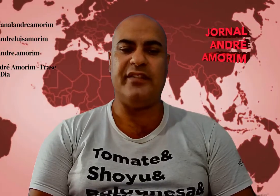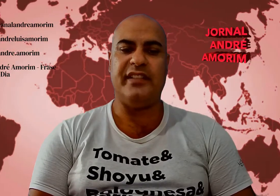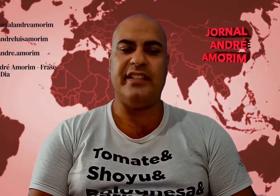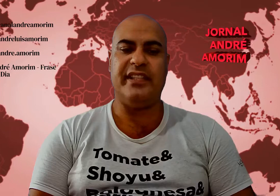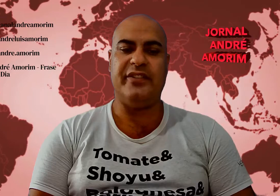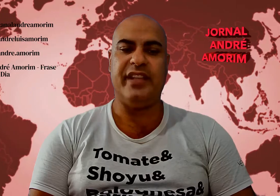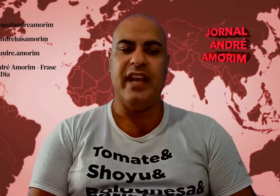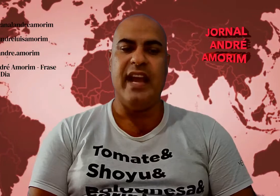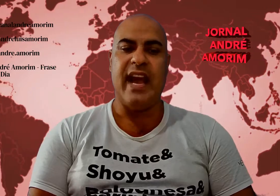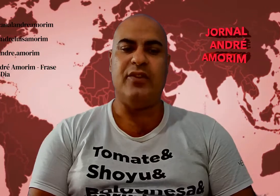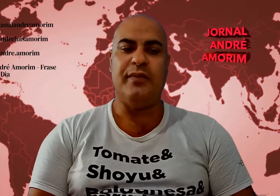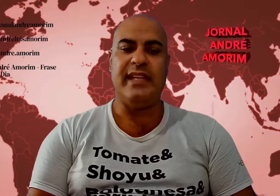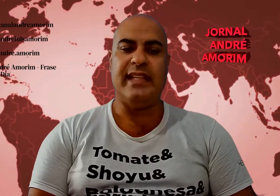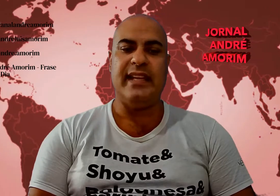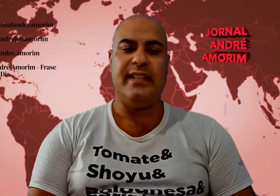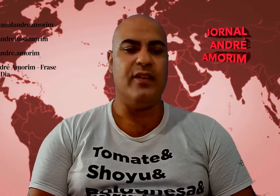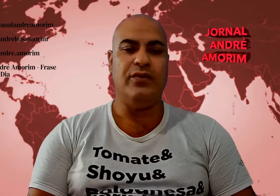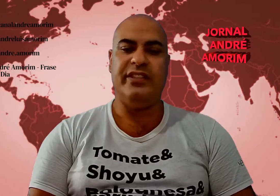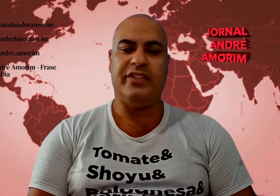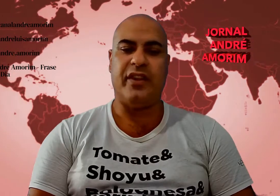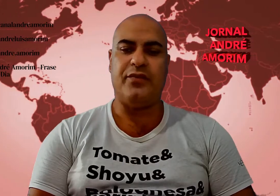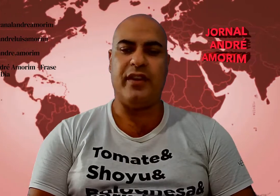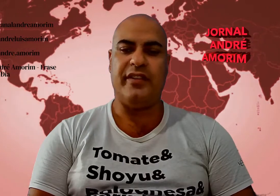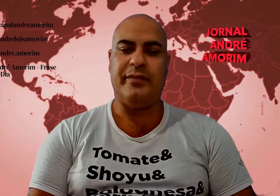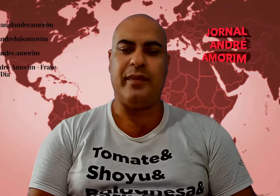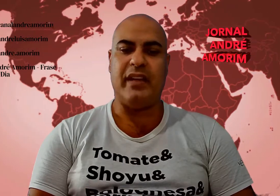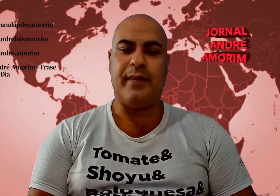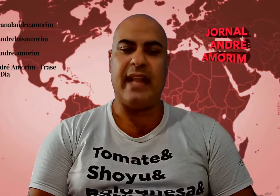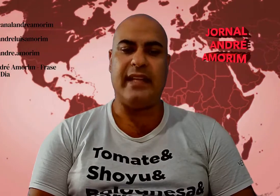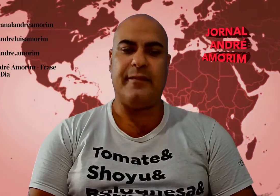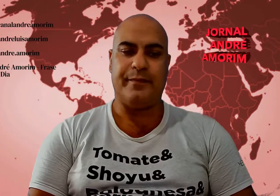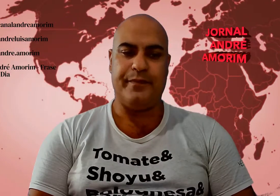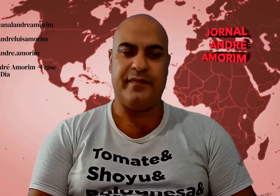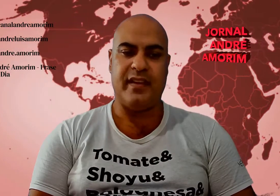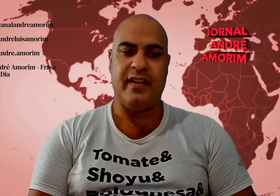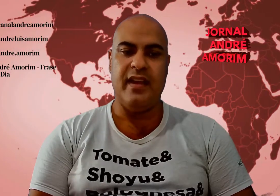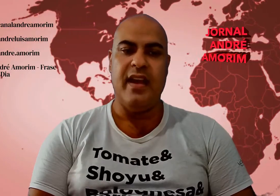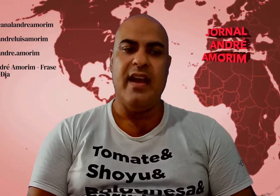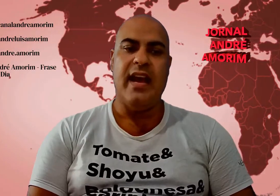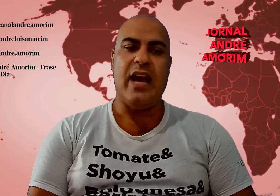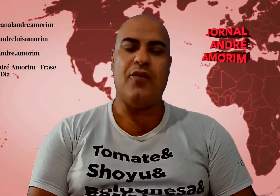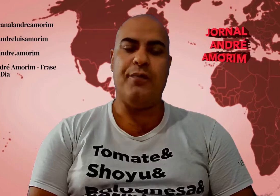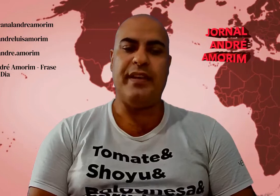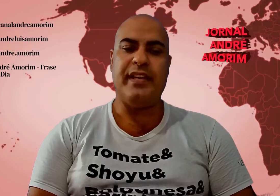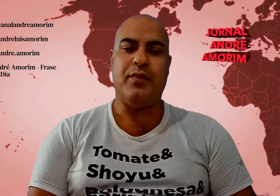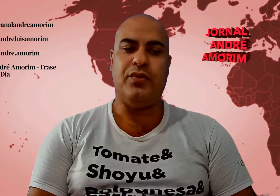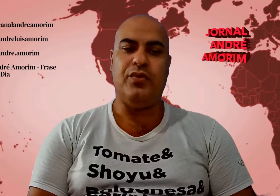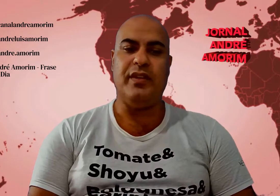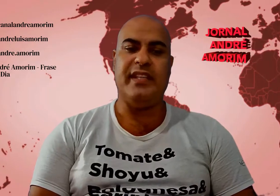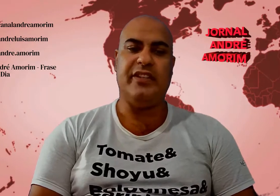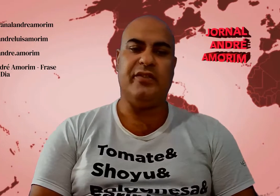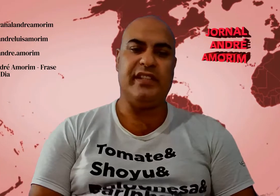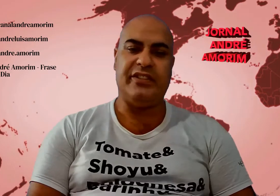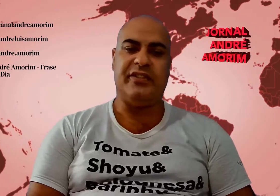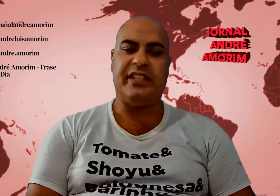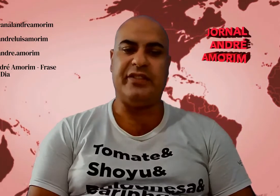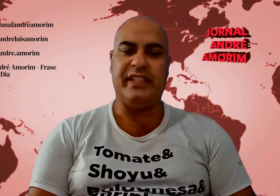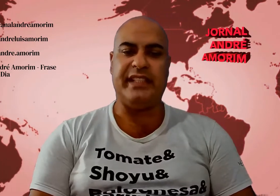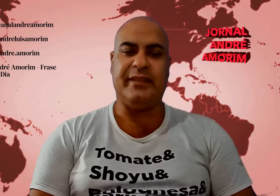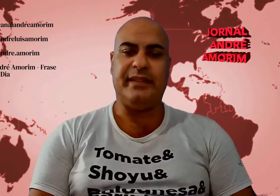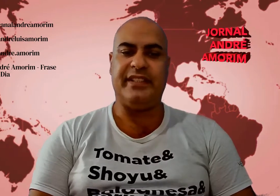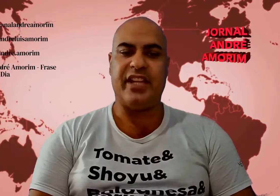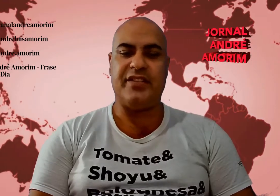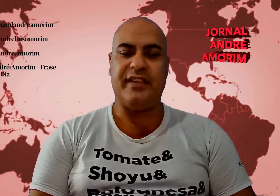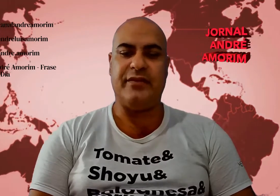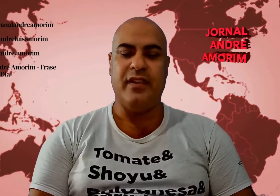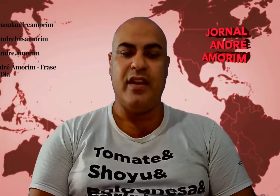afiliadas ou laços financeiros. A Dominion não usa software Smartmatic. A companhia pontua que as únicas